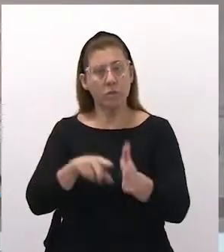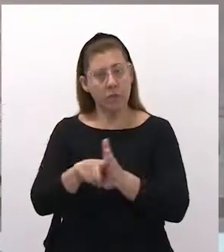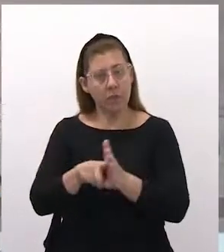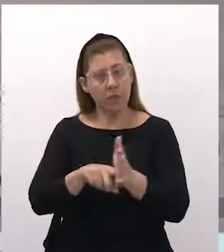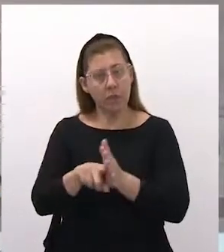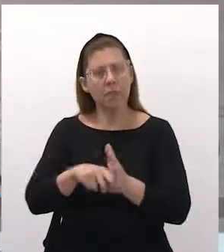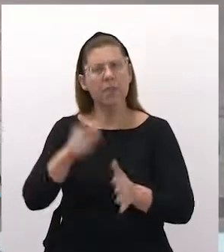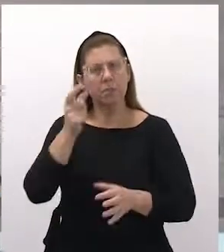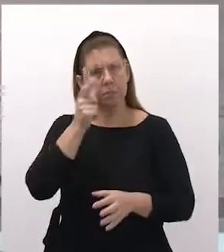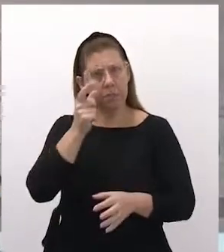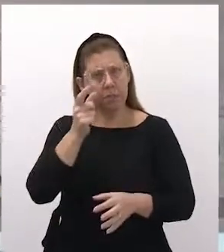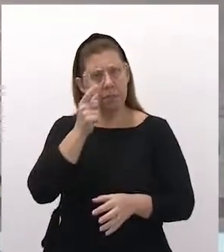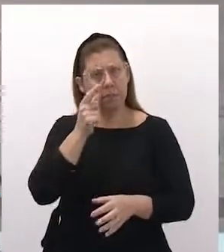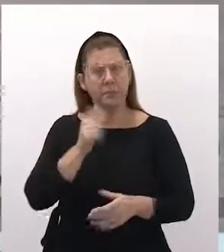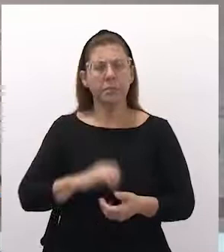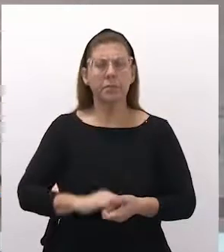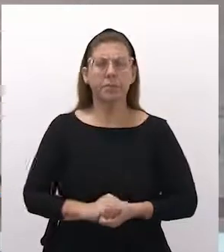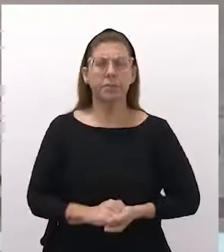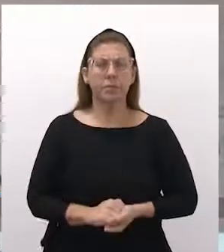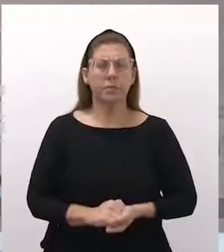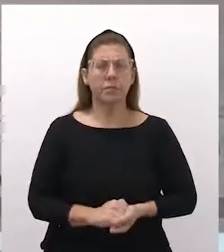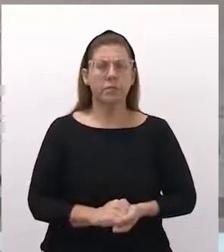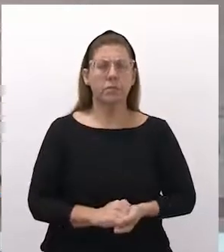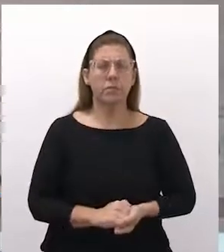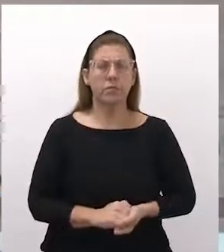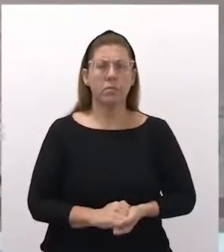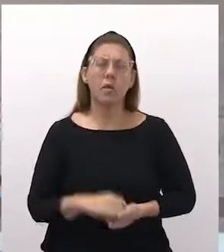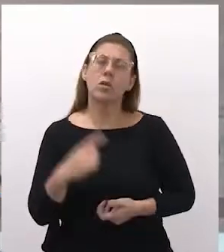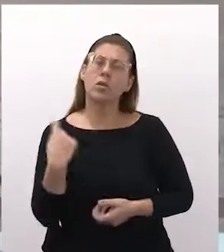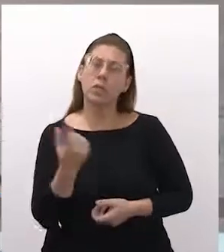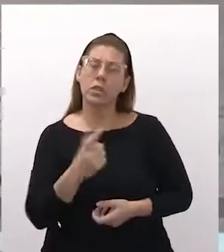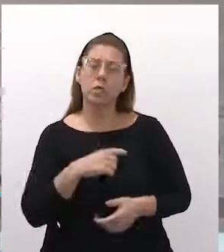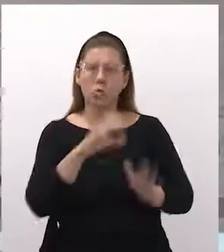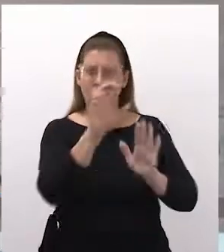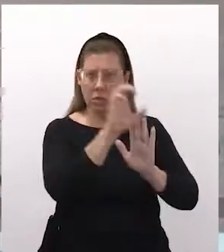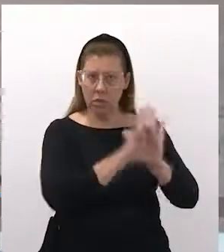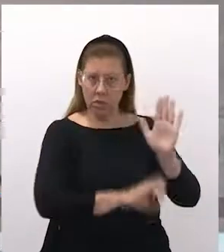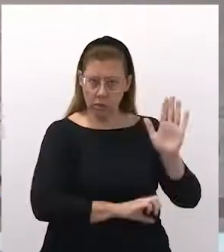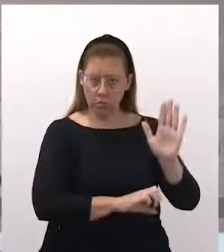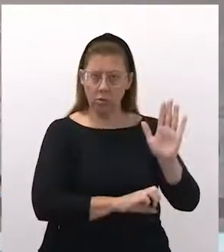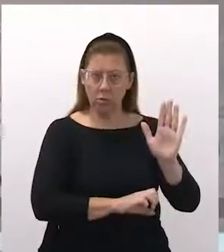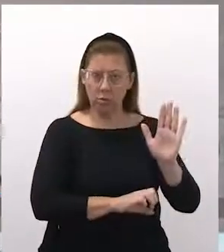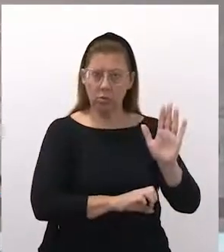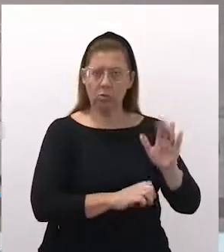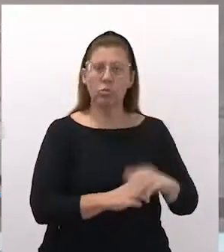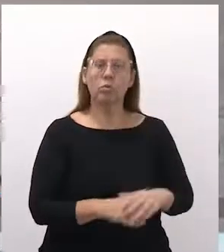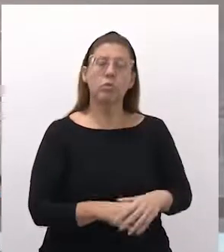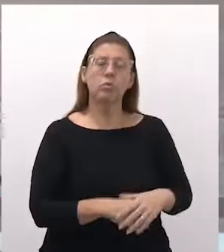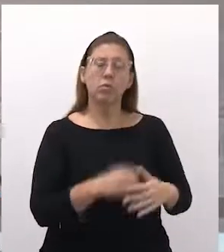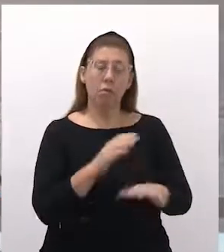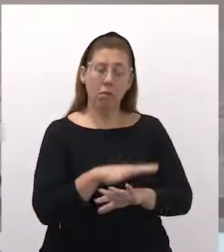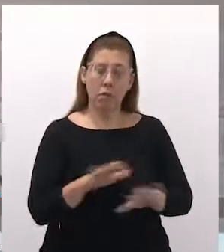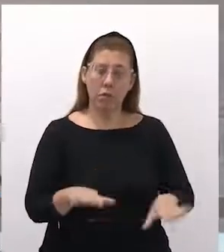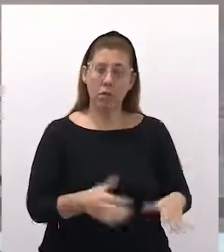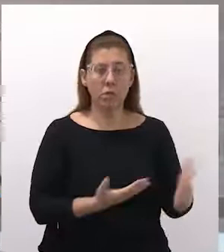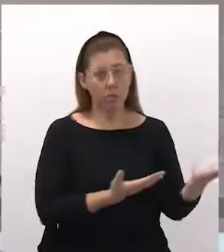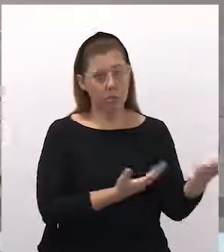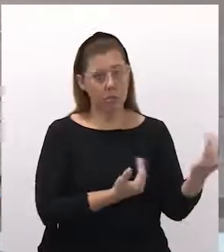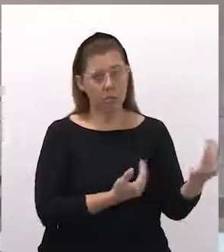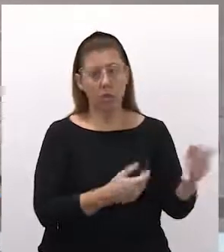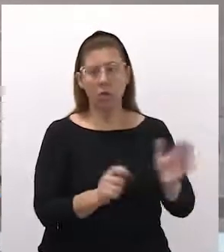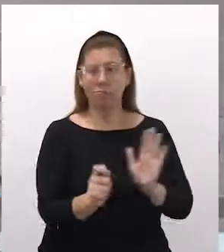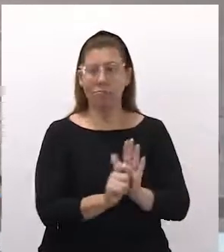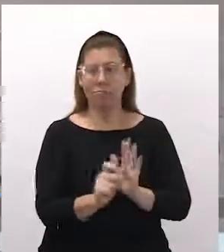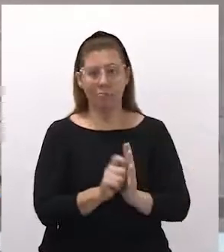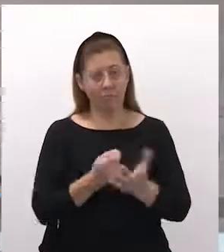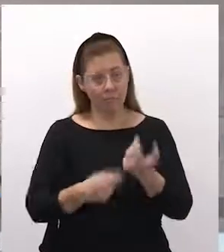muito interessante. Por quê? Porque a gente tem no Estatuto da Criança e do Adolescente dizendo isso, né? Que o tráfico de drogas é um